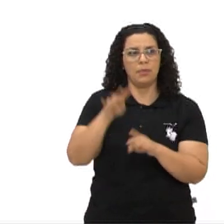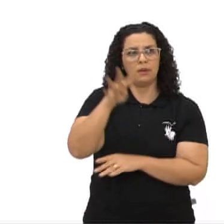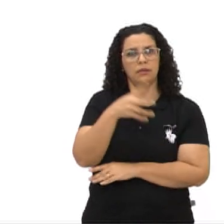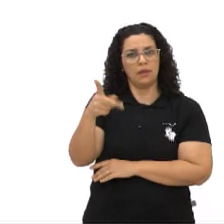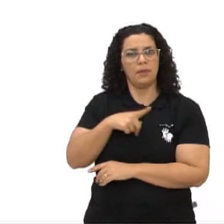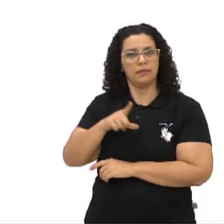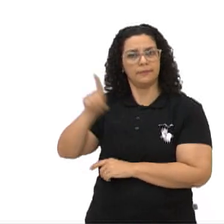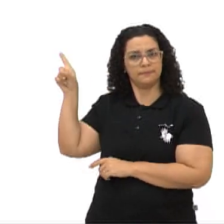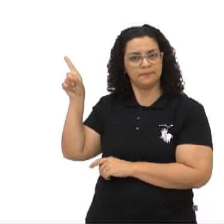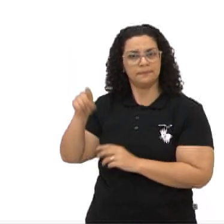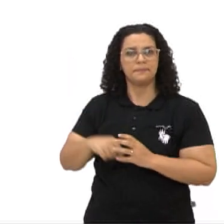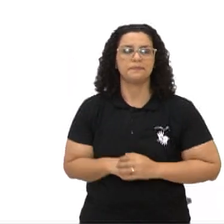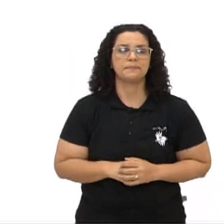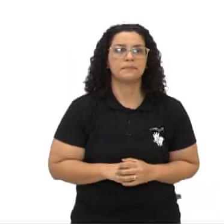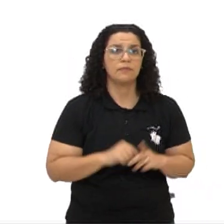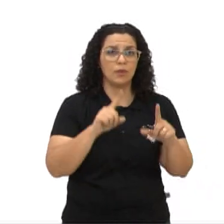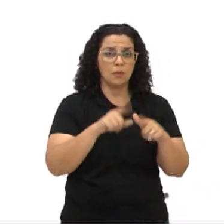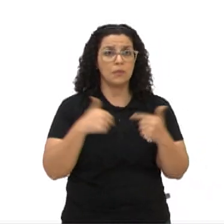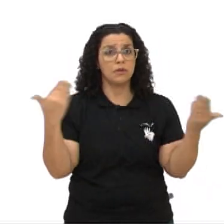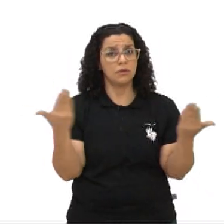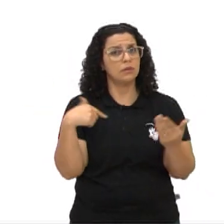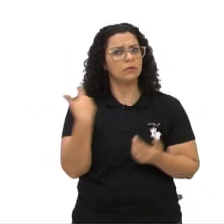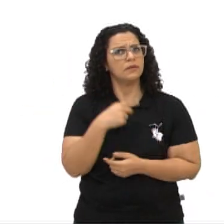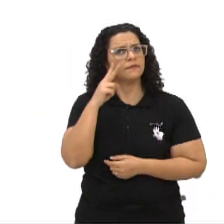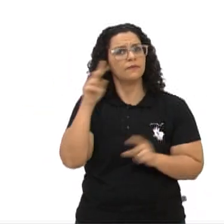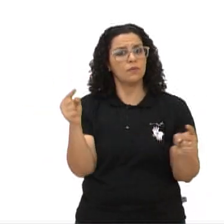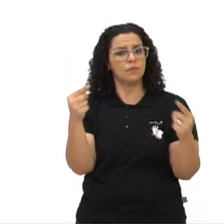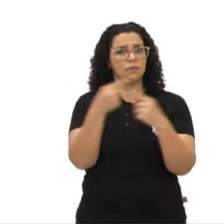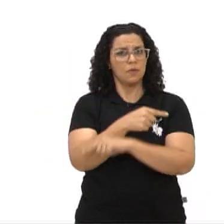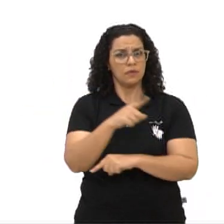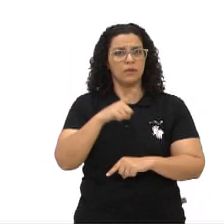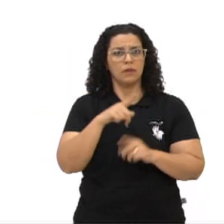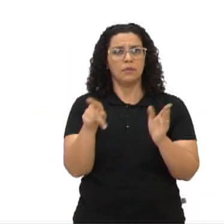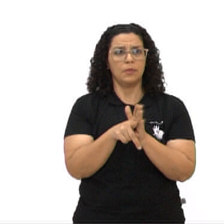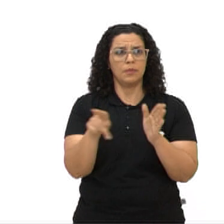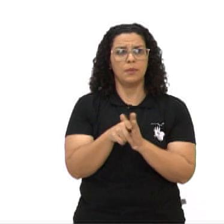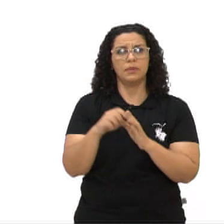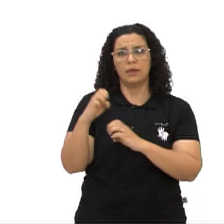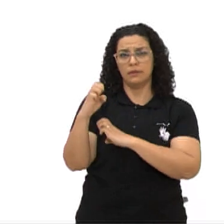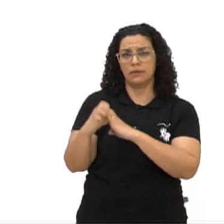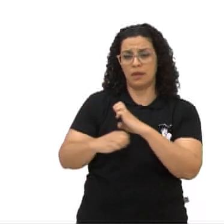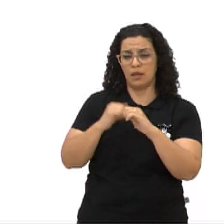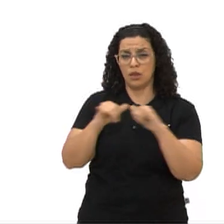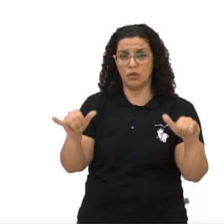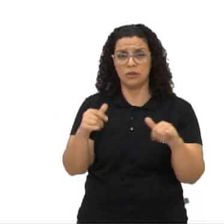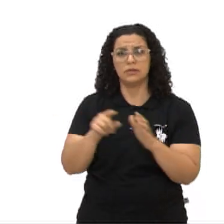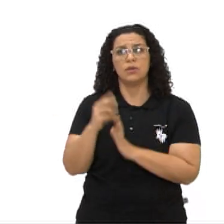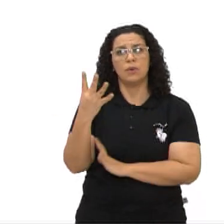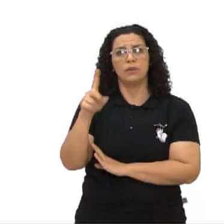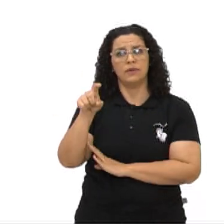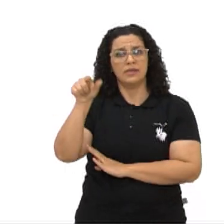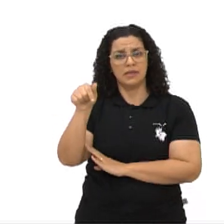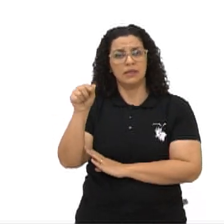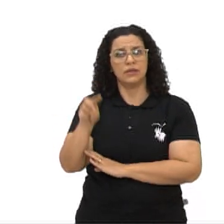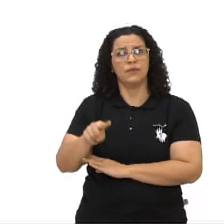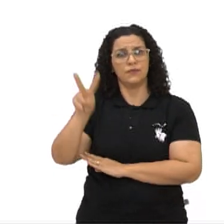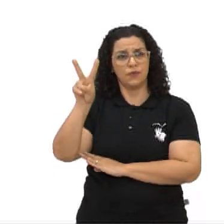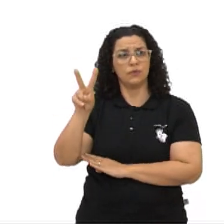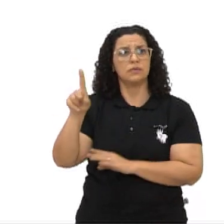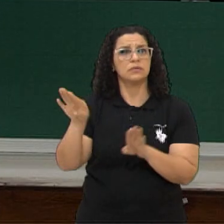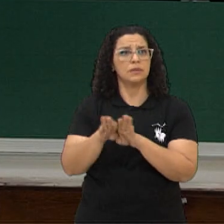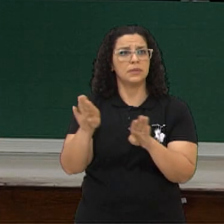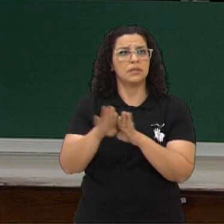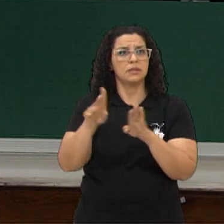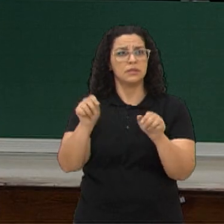das nossos elementos. Então, a gente tem a situação inversa aqui e vai ter a eletrólise 4,7 volts se eu estiver fazendo